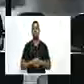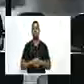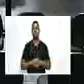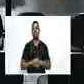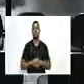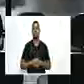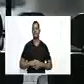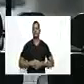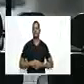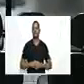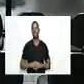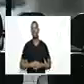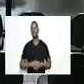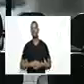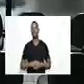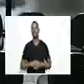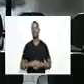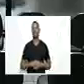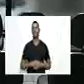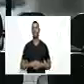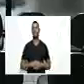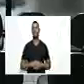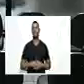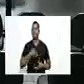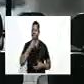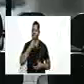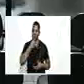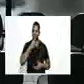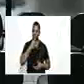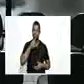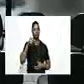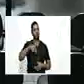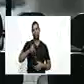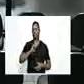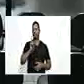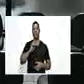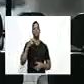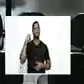Martin o Senor Geraldo não pôde estar